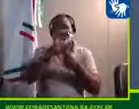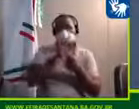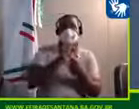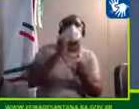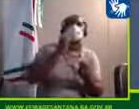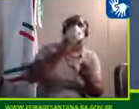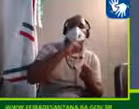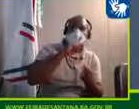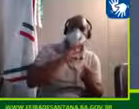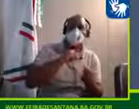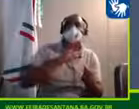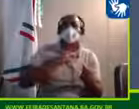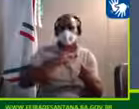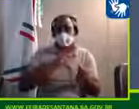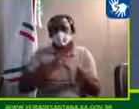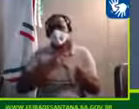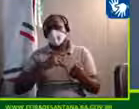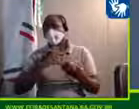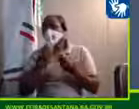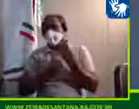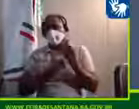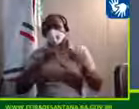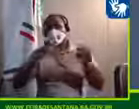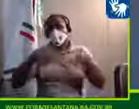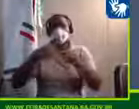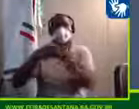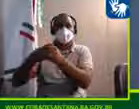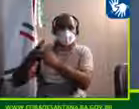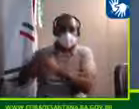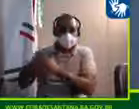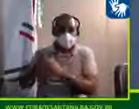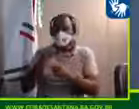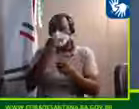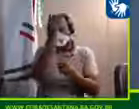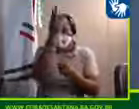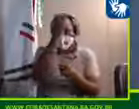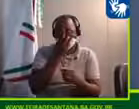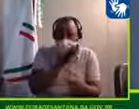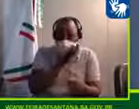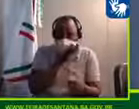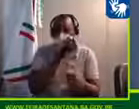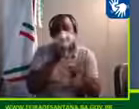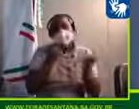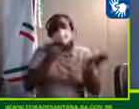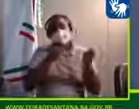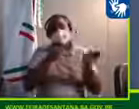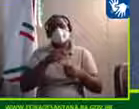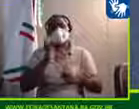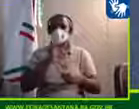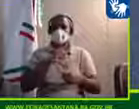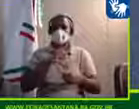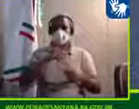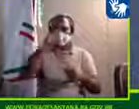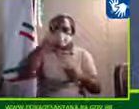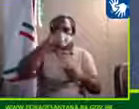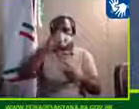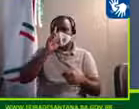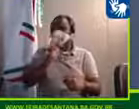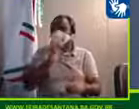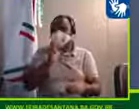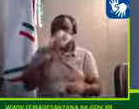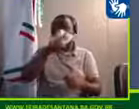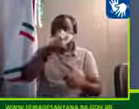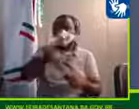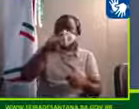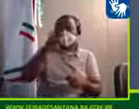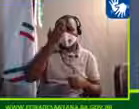transporte complementar nos distritos de grande alcance também, e às vezes a gente não lembra dele. Então, nós